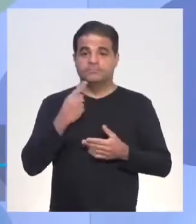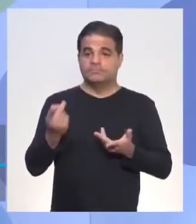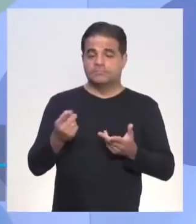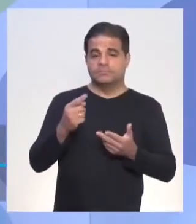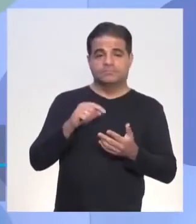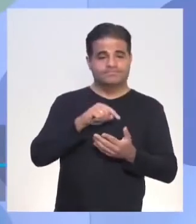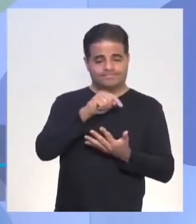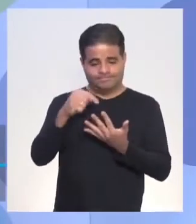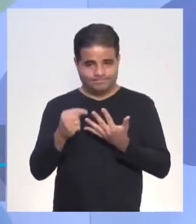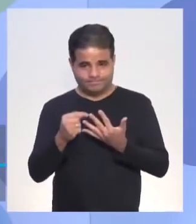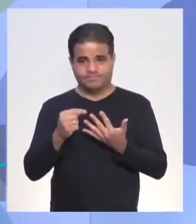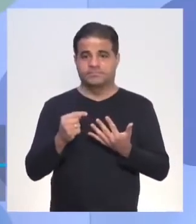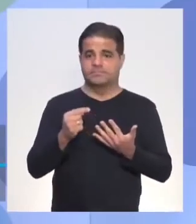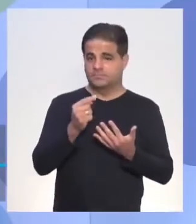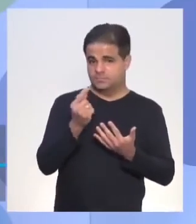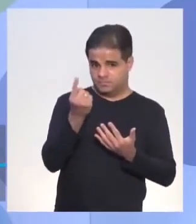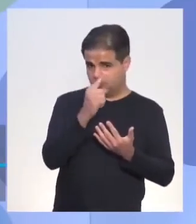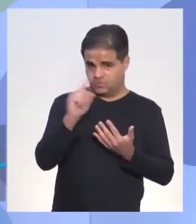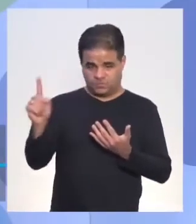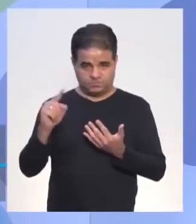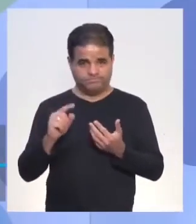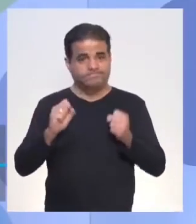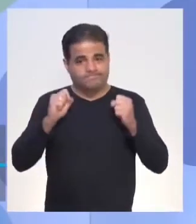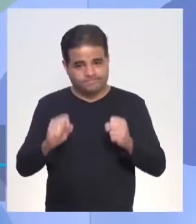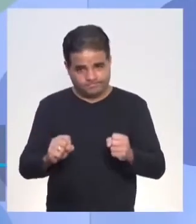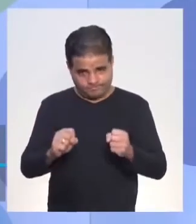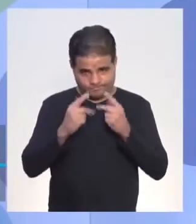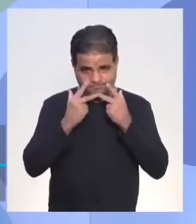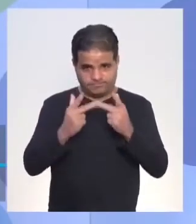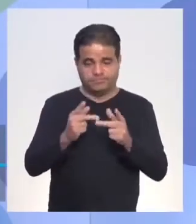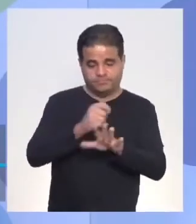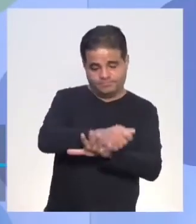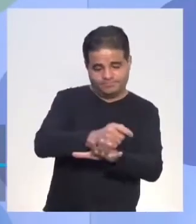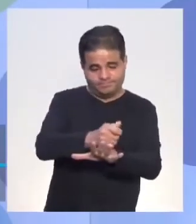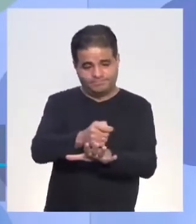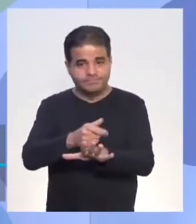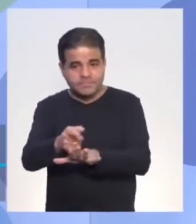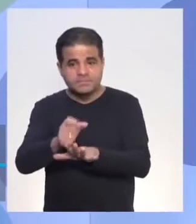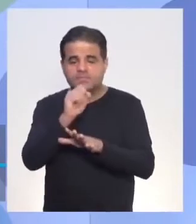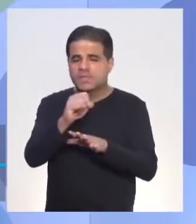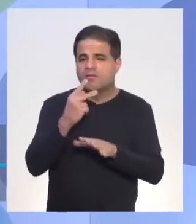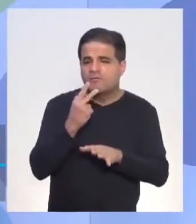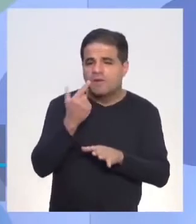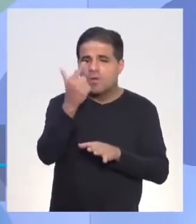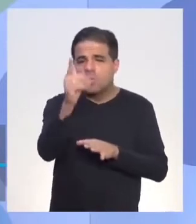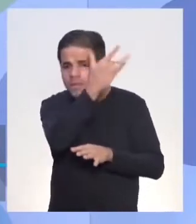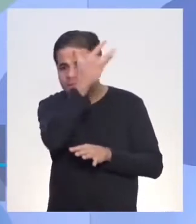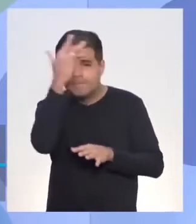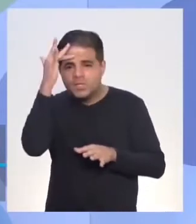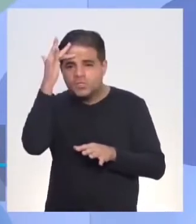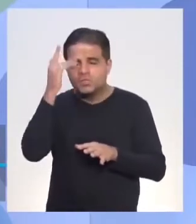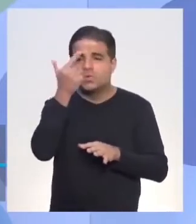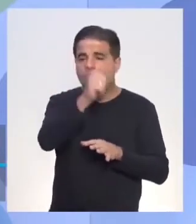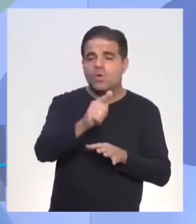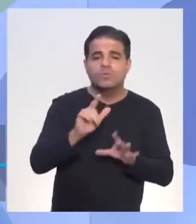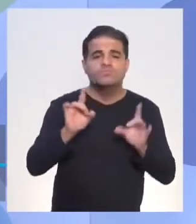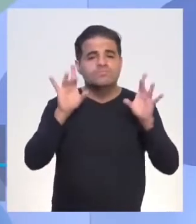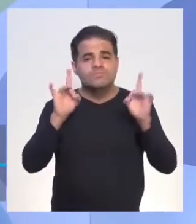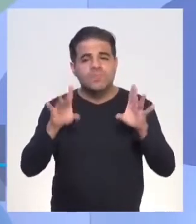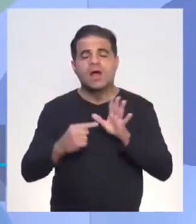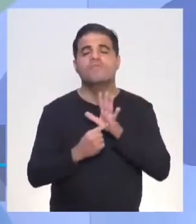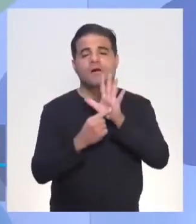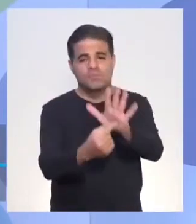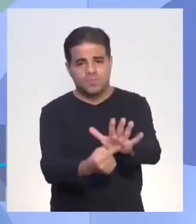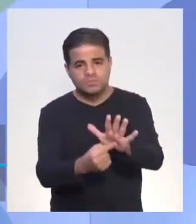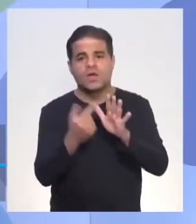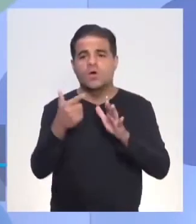esses não são os únicos pontos de vista que podem ser falados sobre fake news. Se a gente for falar com outra pessoa, com outro especialista, ele vai apontar